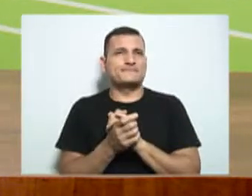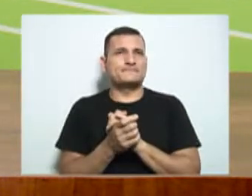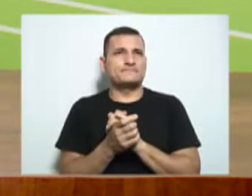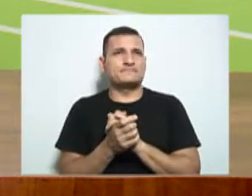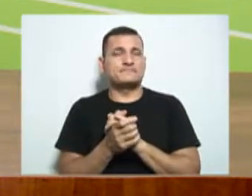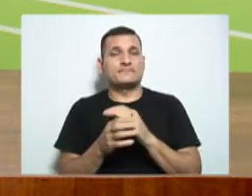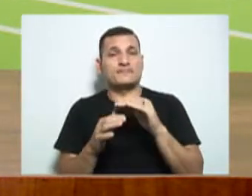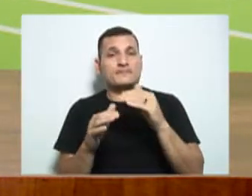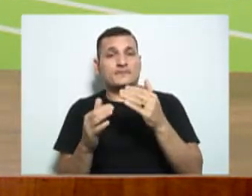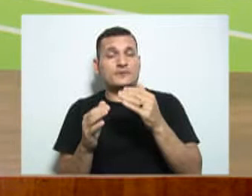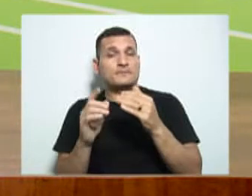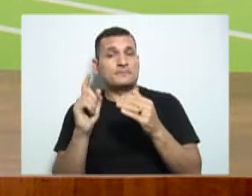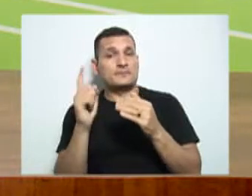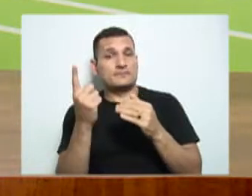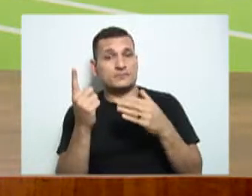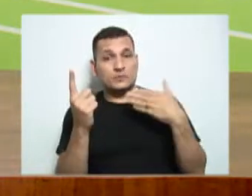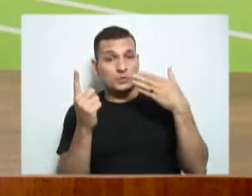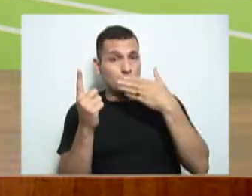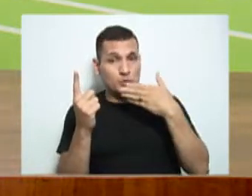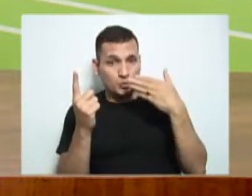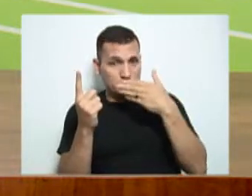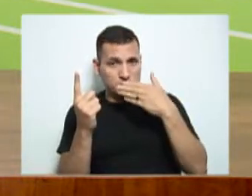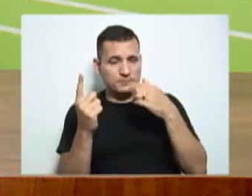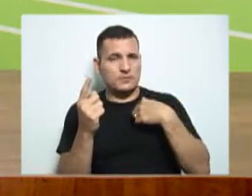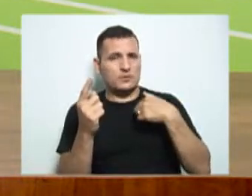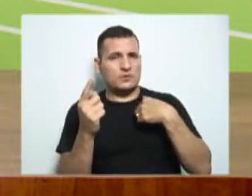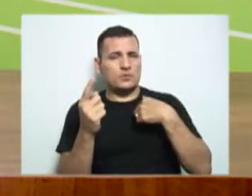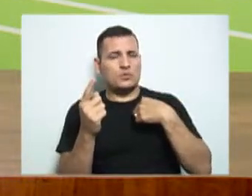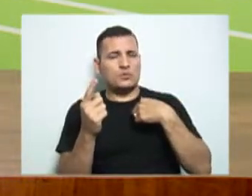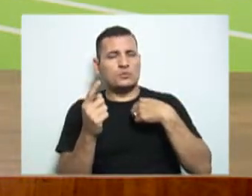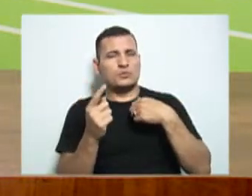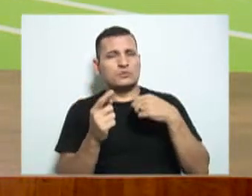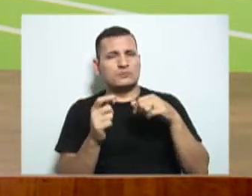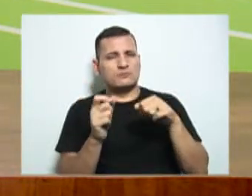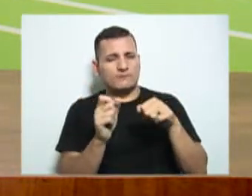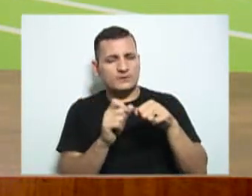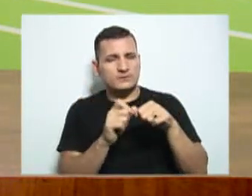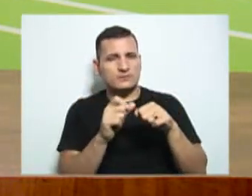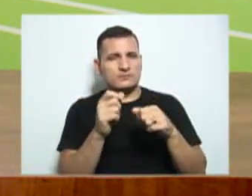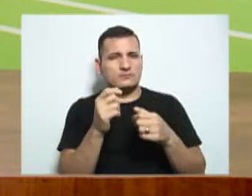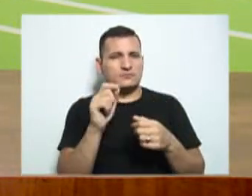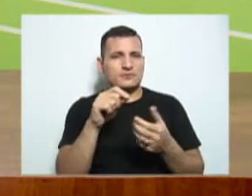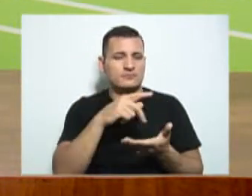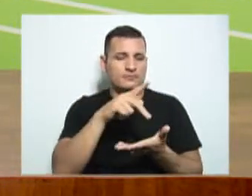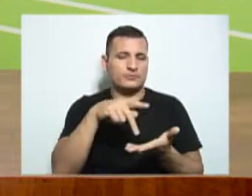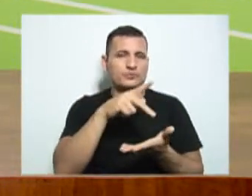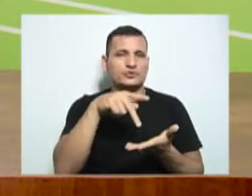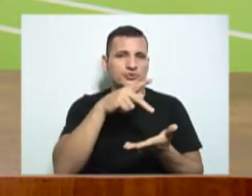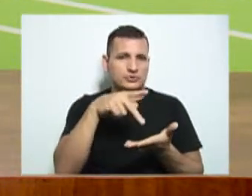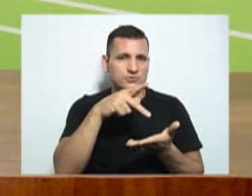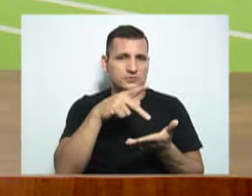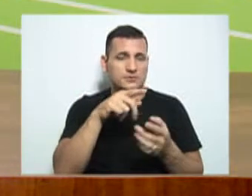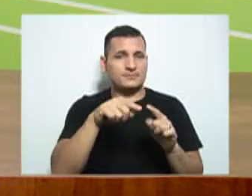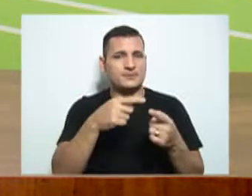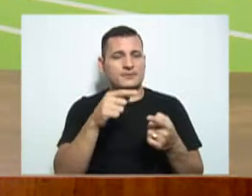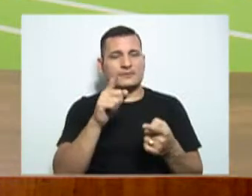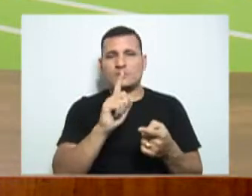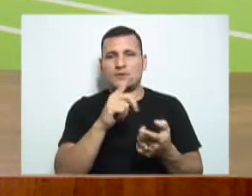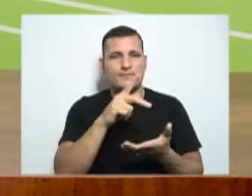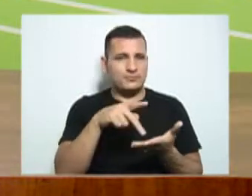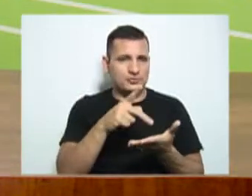o primeiro doce que eu aprendi a fazer quando era adolescente foi pudim. Embora não foi pudim de leite